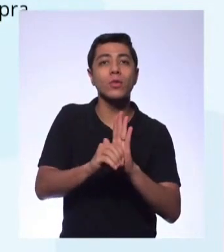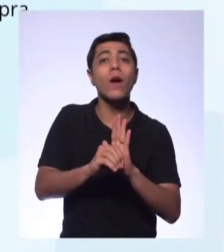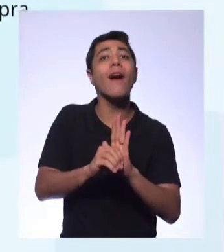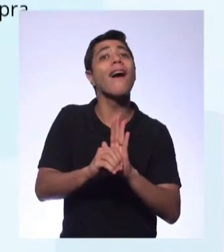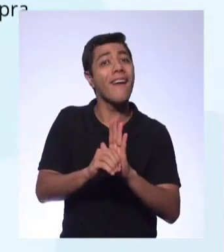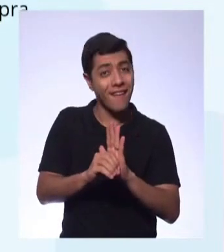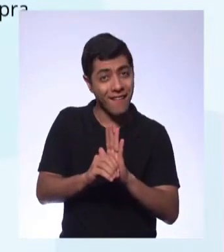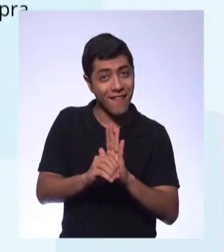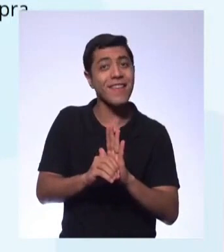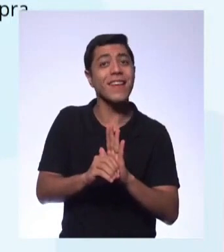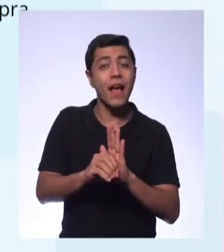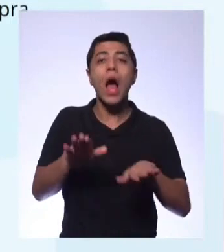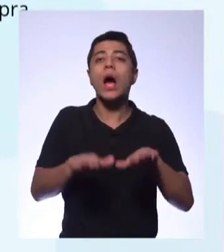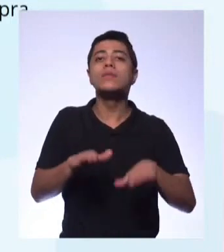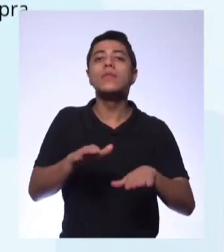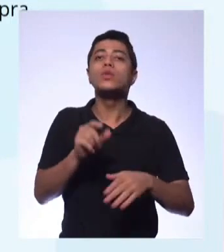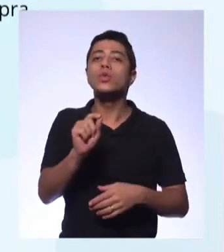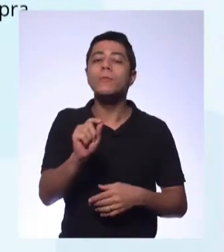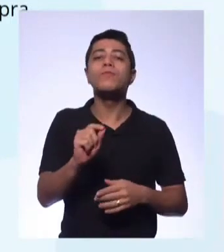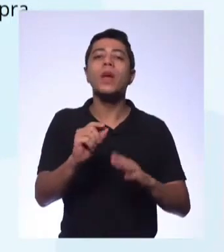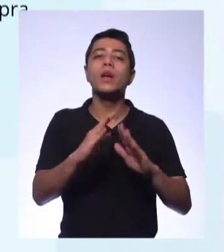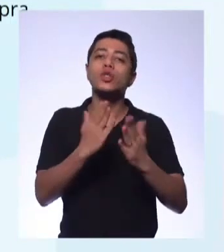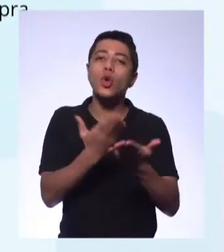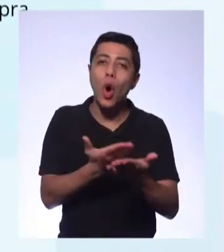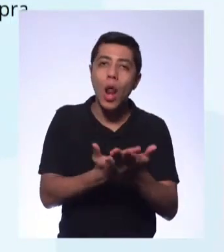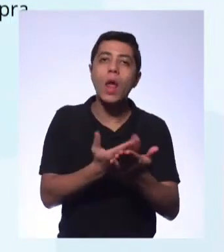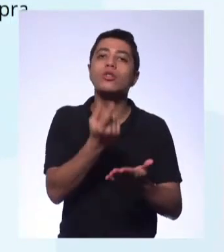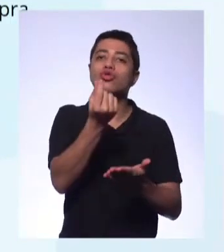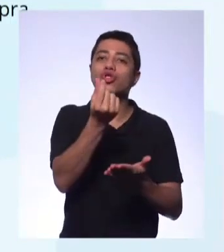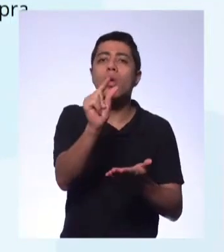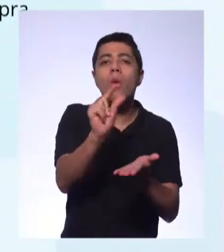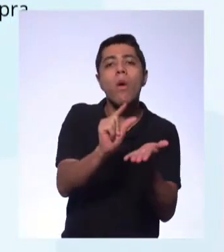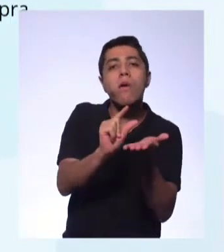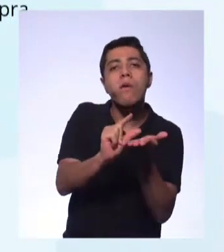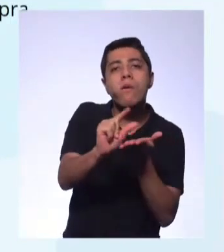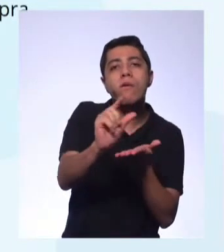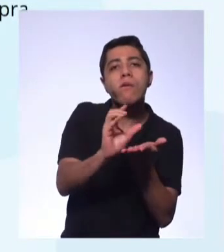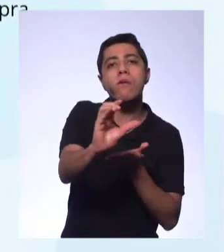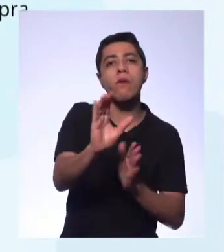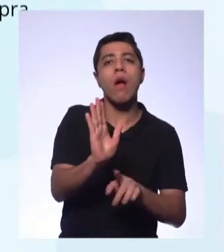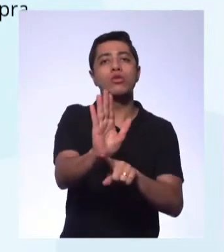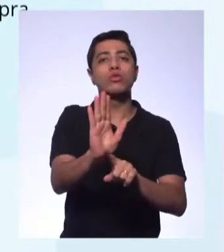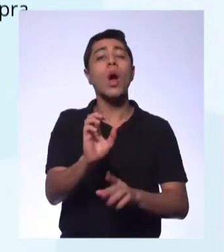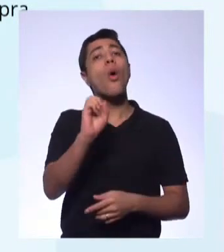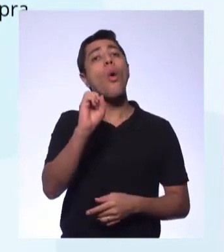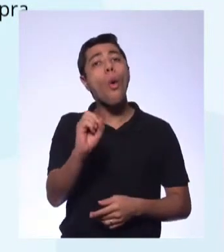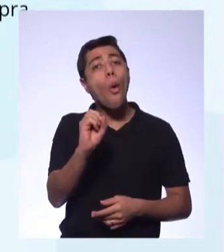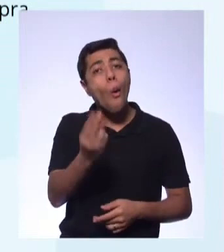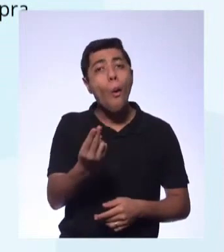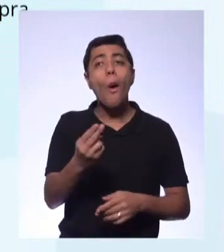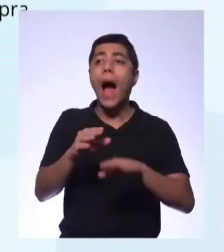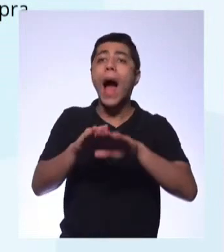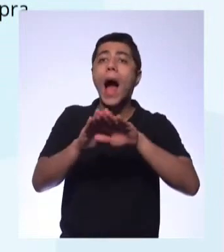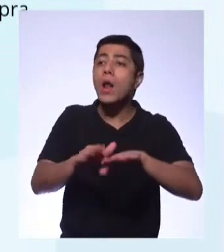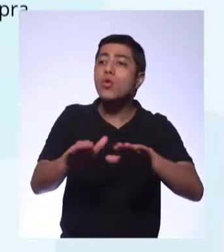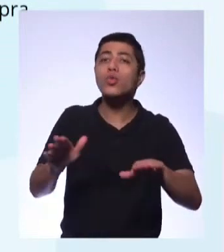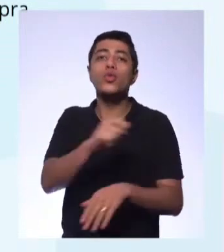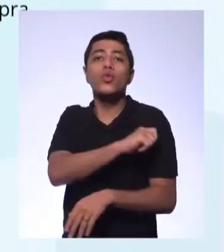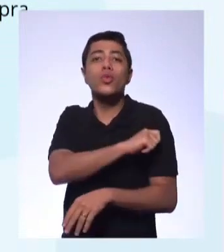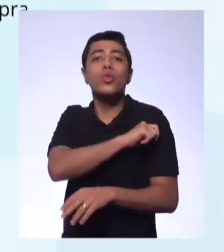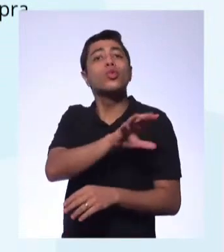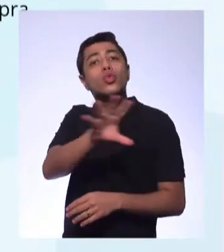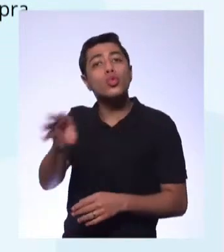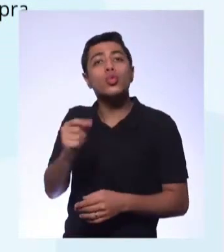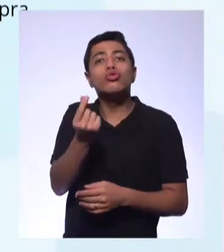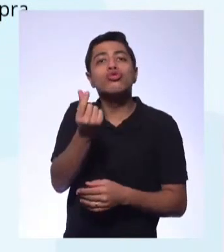né, realizar uma vaquinha entre todos os alunos, né, a comunidade ajudando, enfim, a gente às vezes consegue até, a escolas, né, a grupos